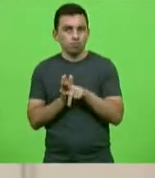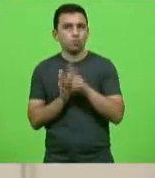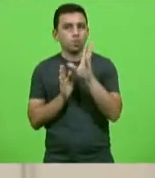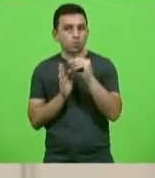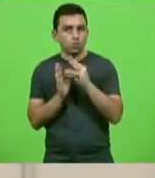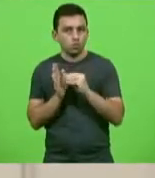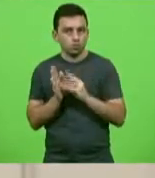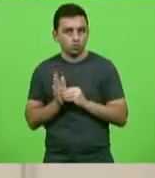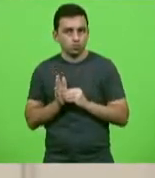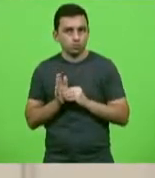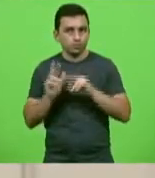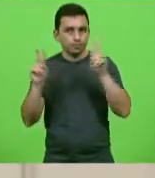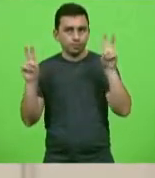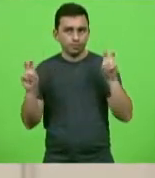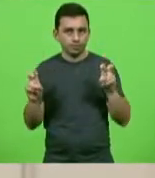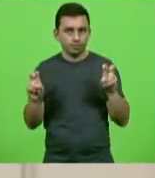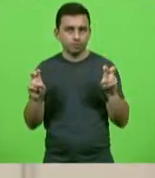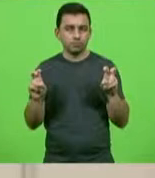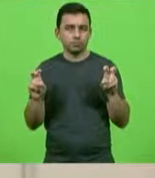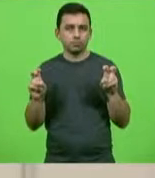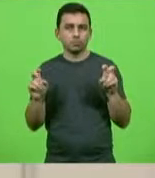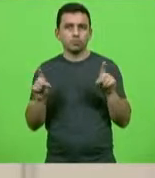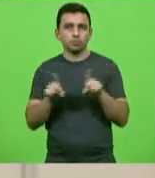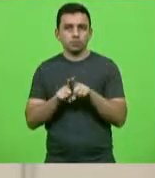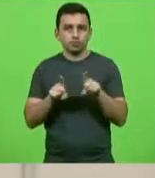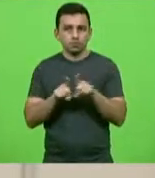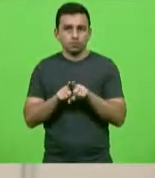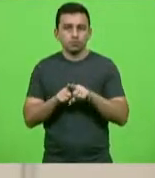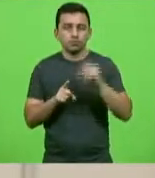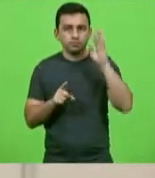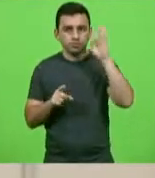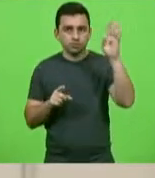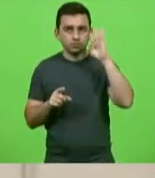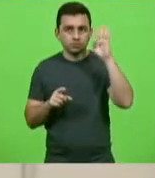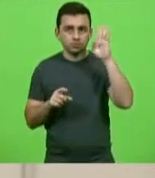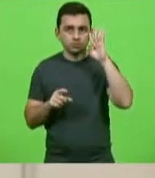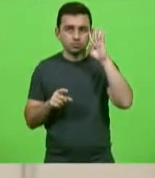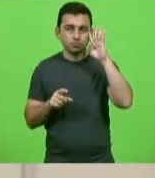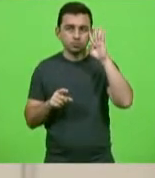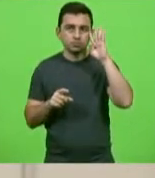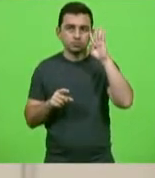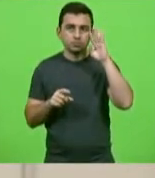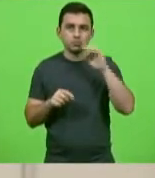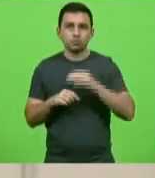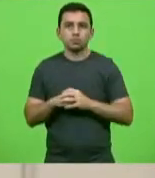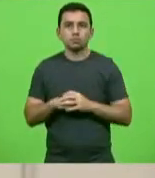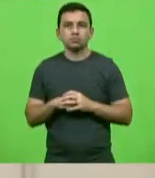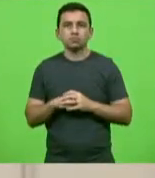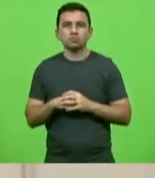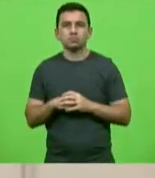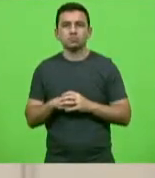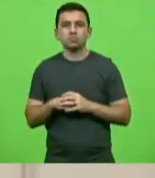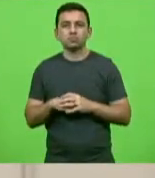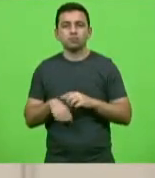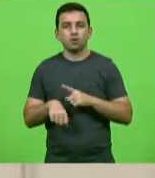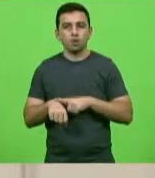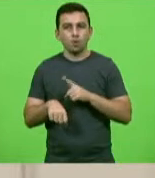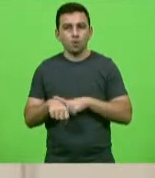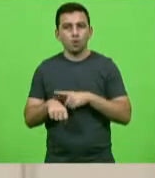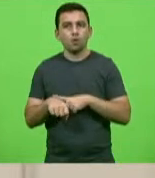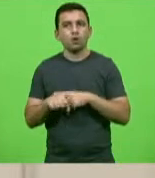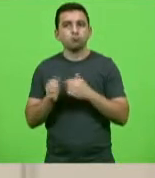conteúdo deste tópico e considerando já também o avançado da